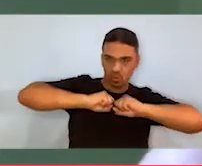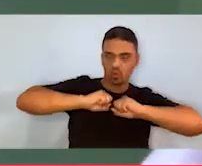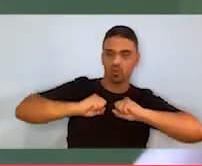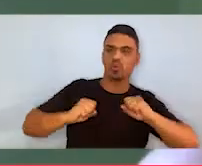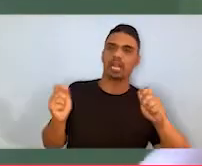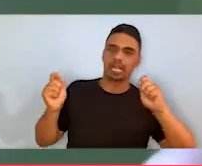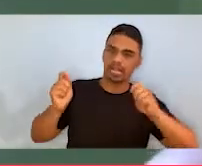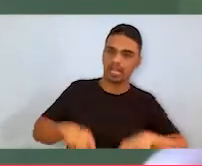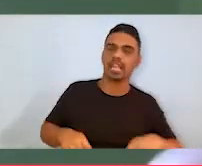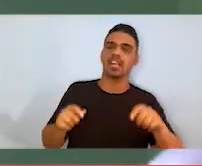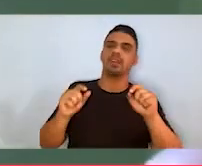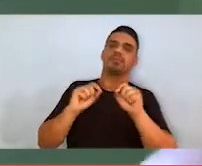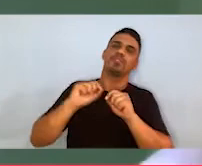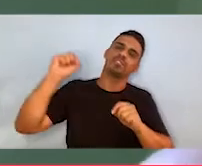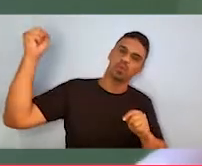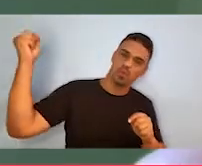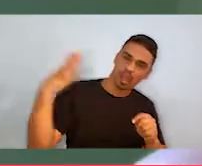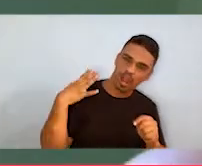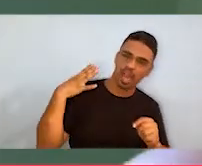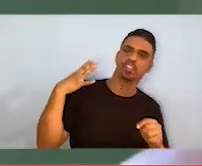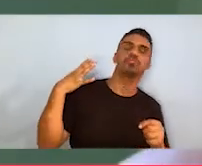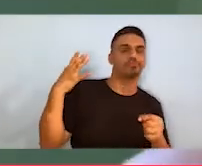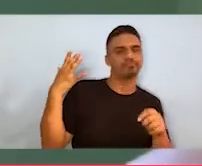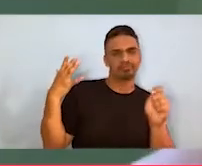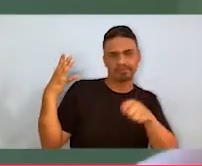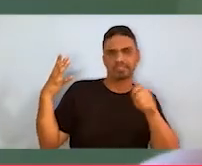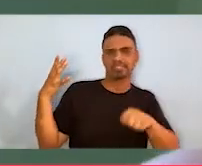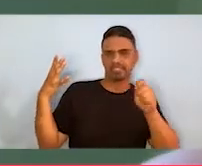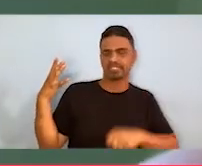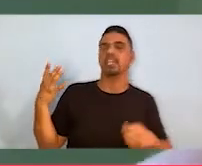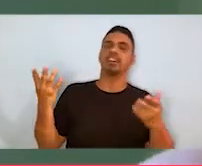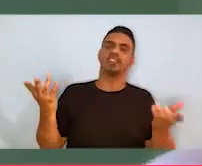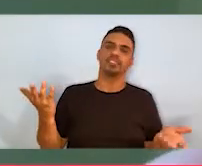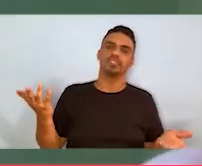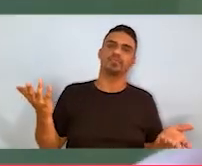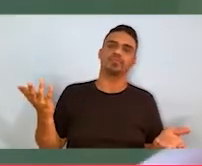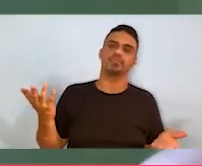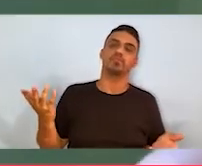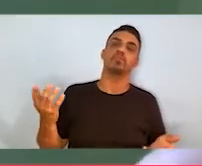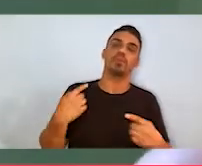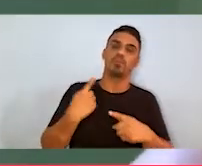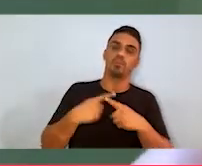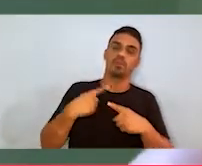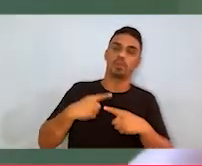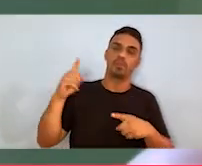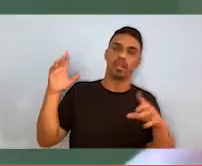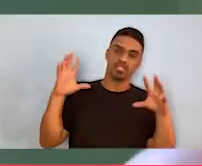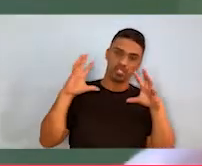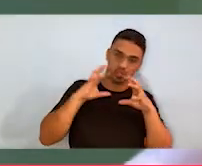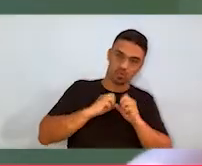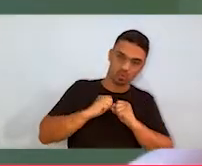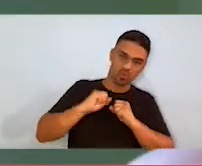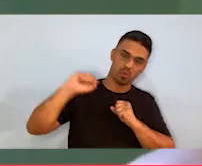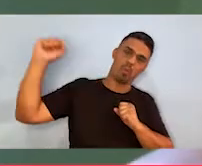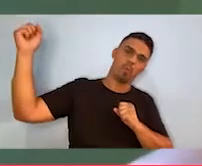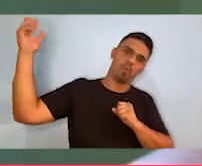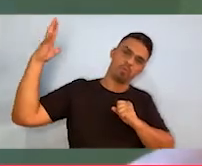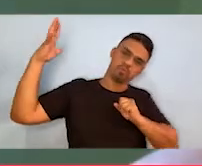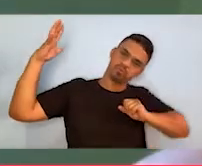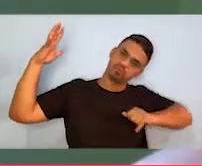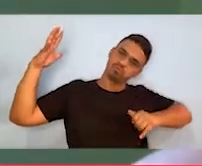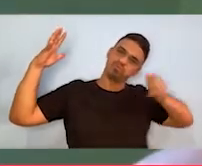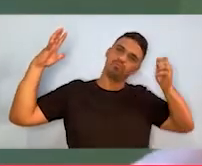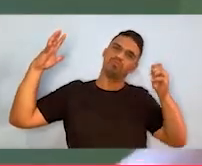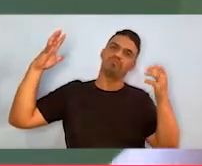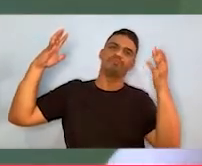dá para colocar um highlight maior. Então, né, porque cores mais escuras têm uma tendência maior a refletir,